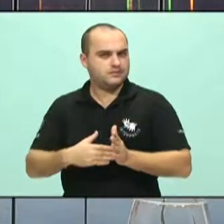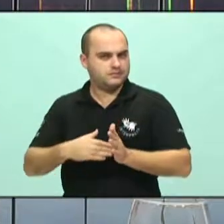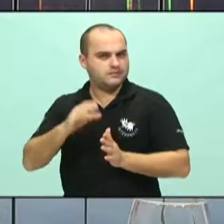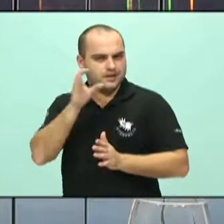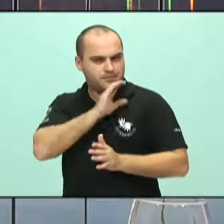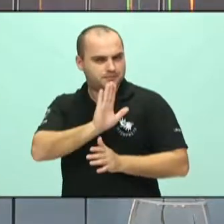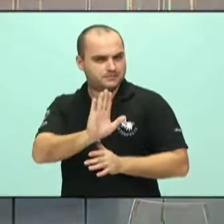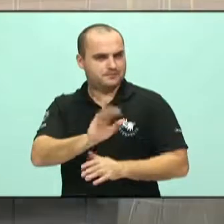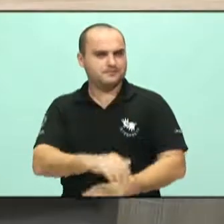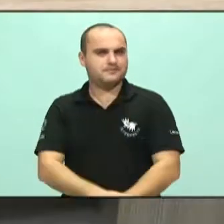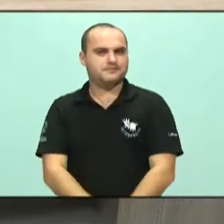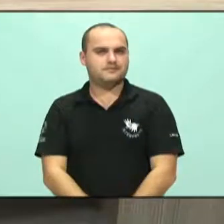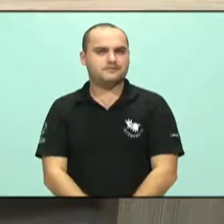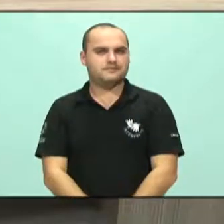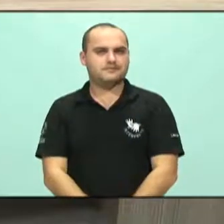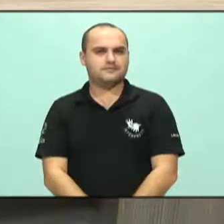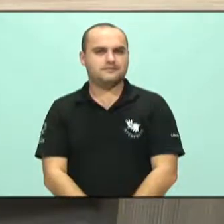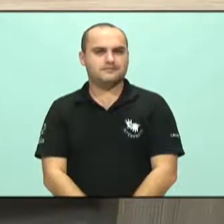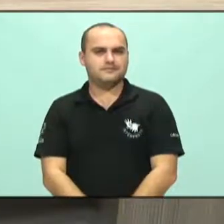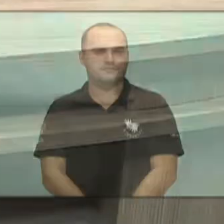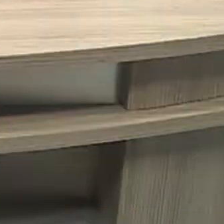já.